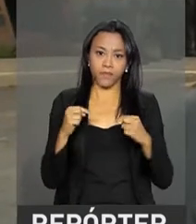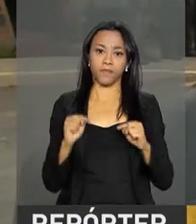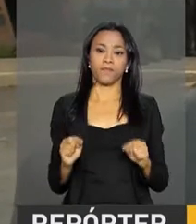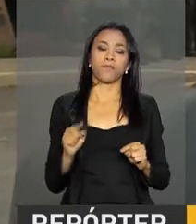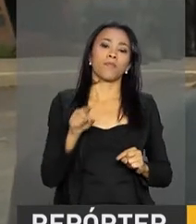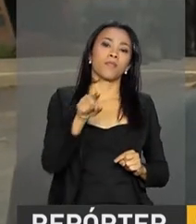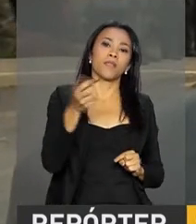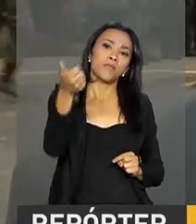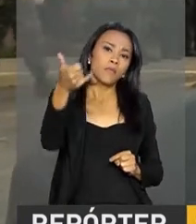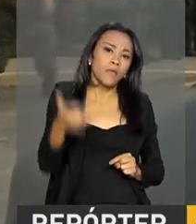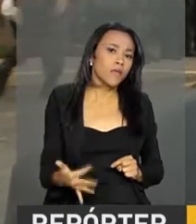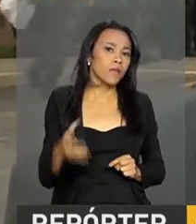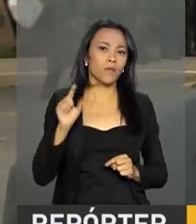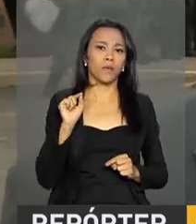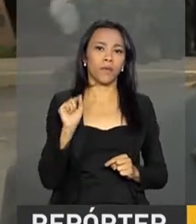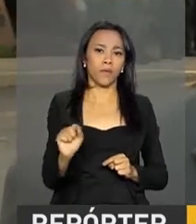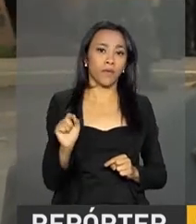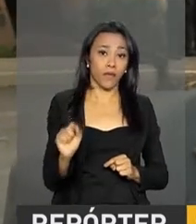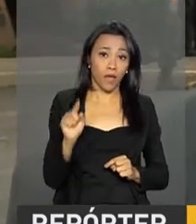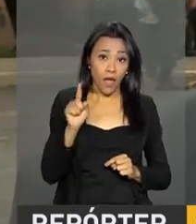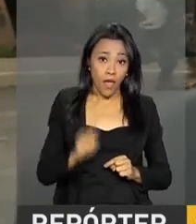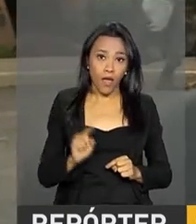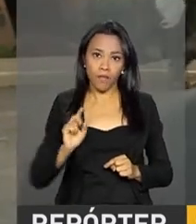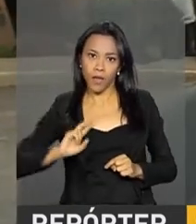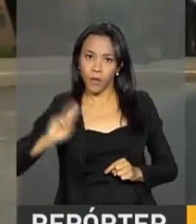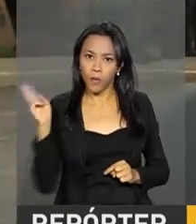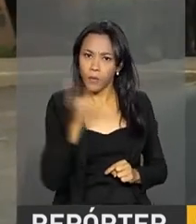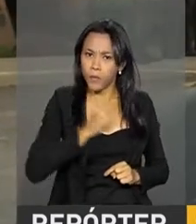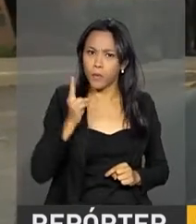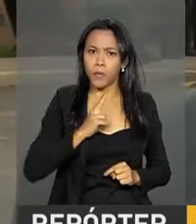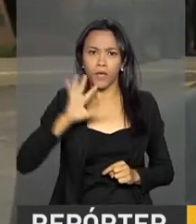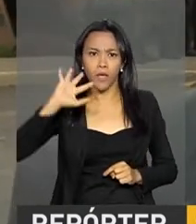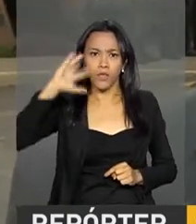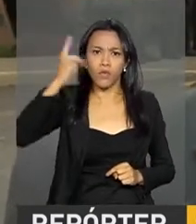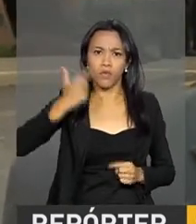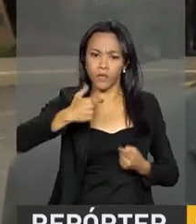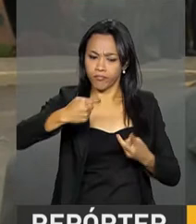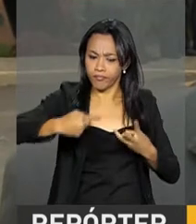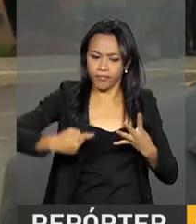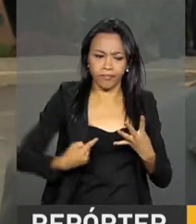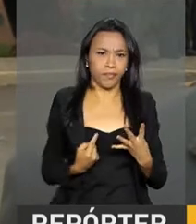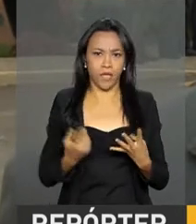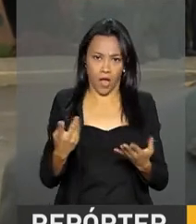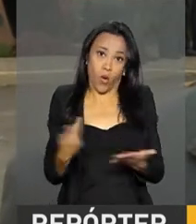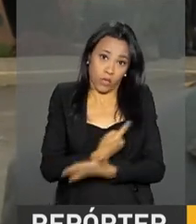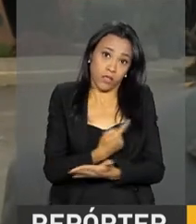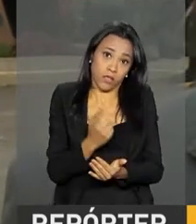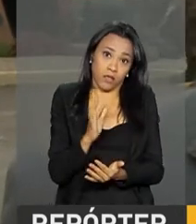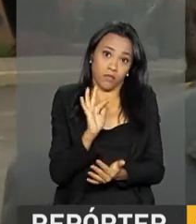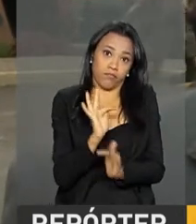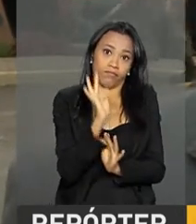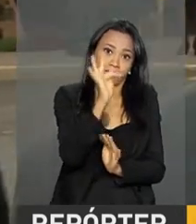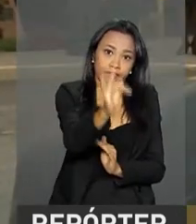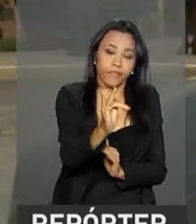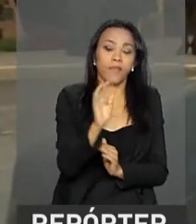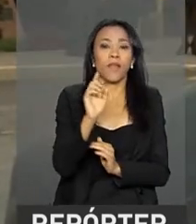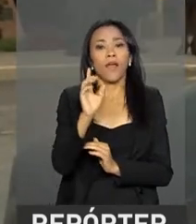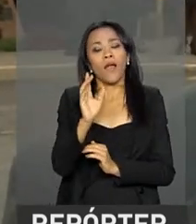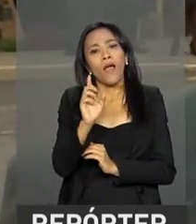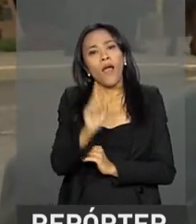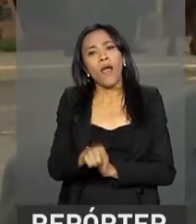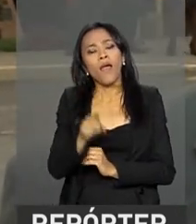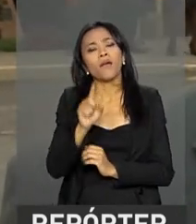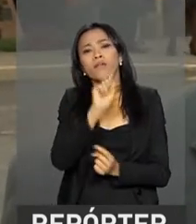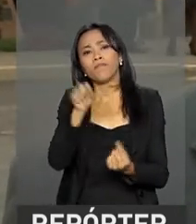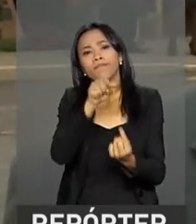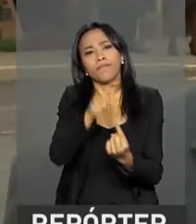e de resposta a emergências químicas é um o final de um ciclo ele visa